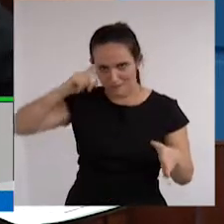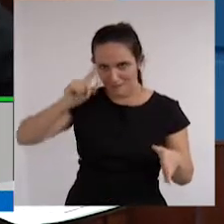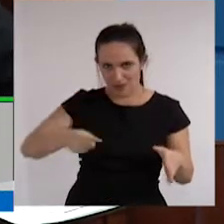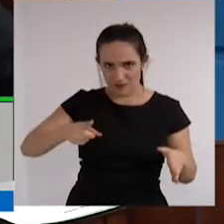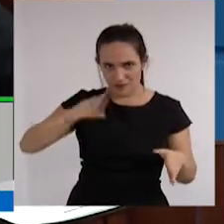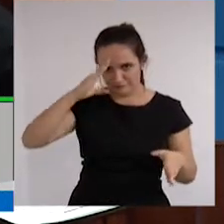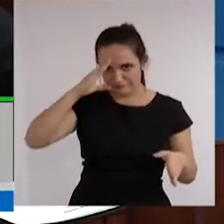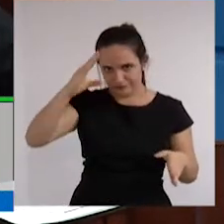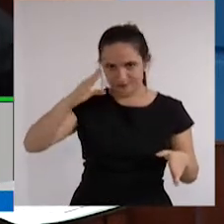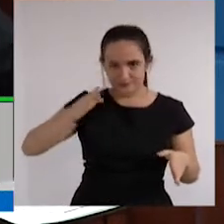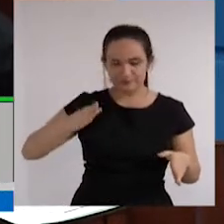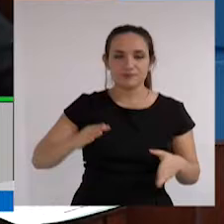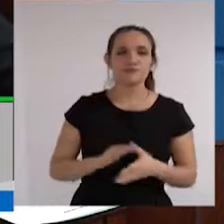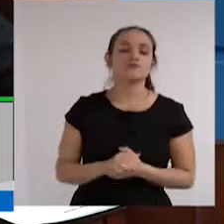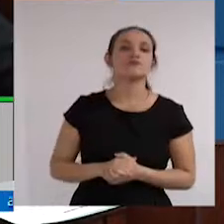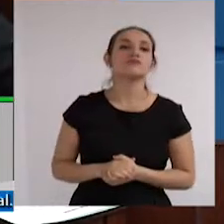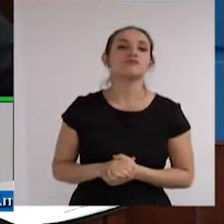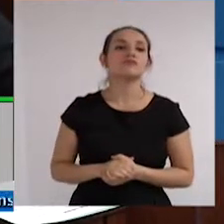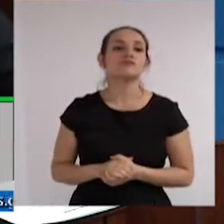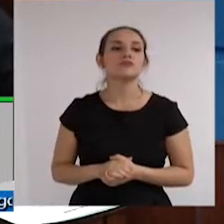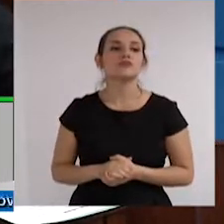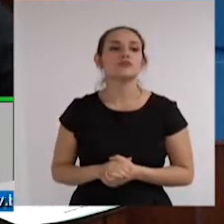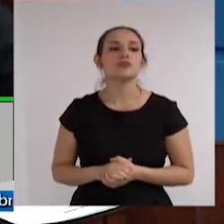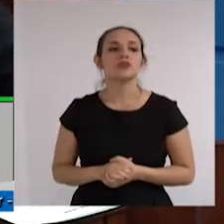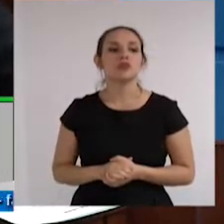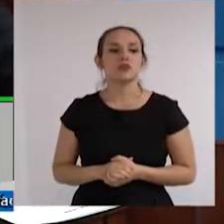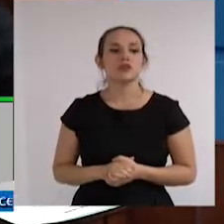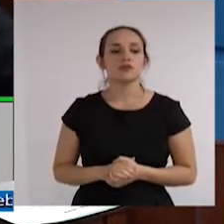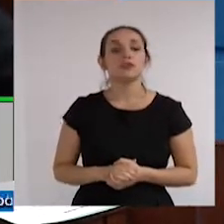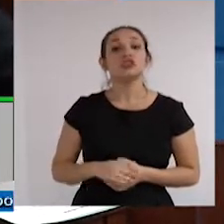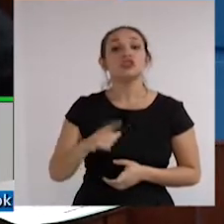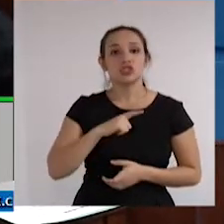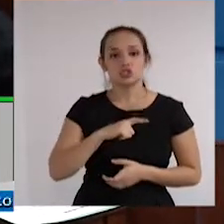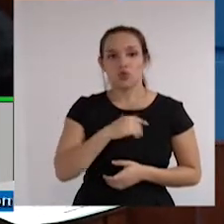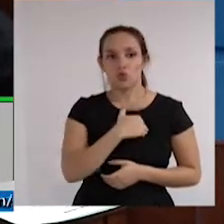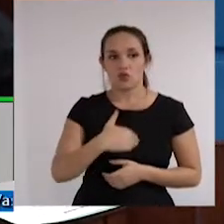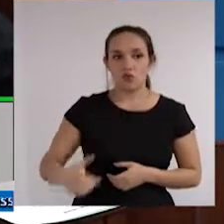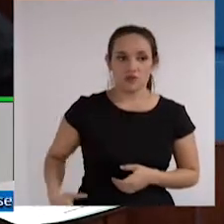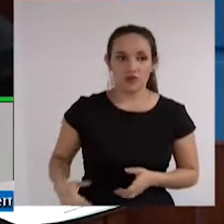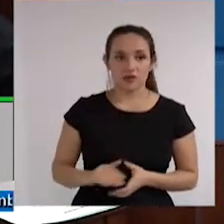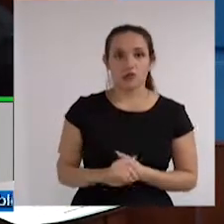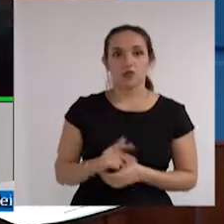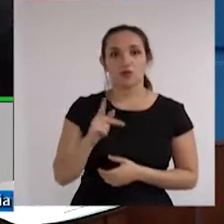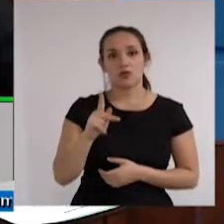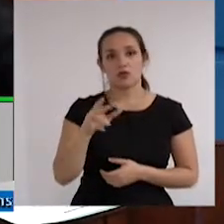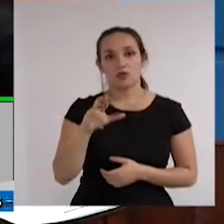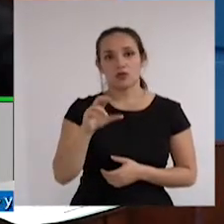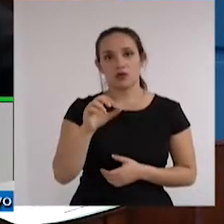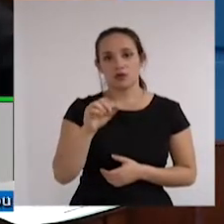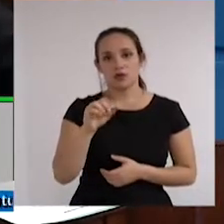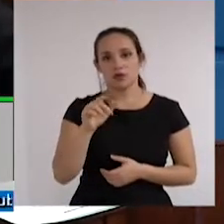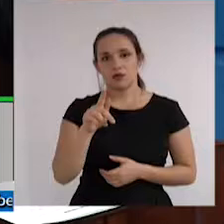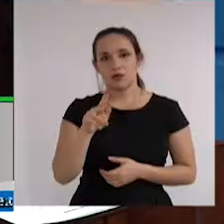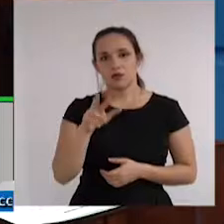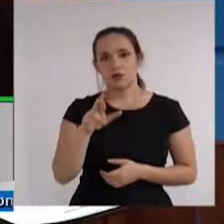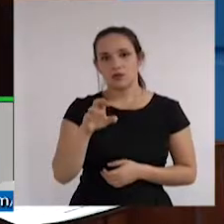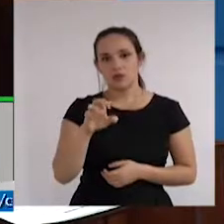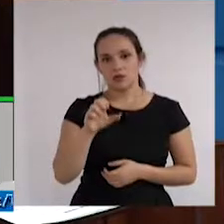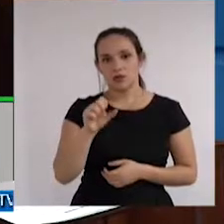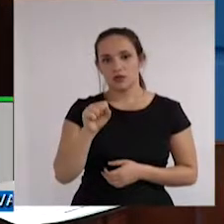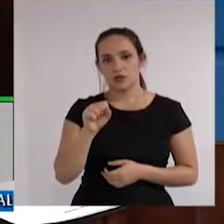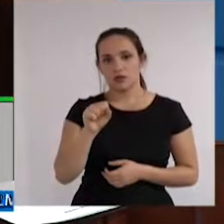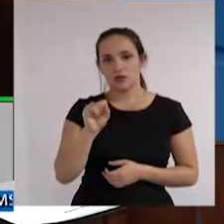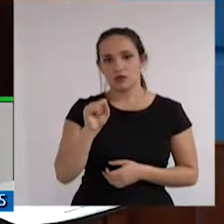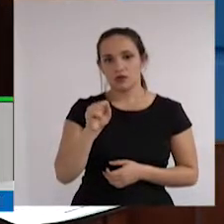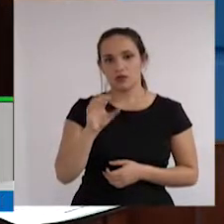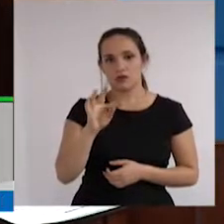progressista e o discurso para se retirar do governo foi o combate ao comunismo. O comunismo é sempre